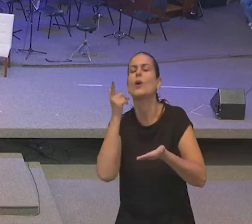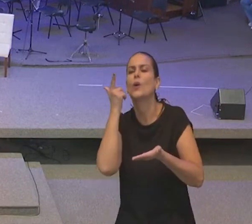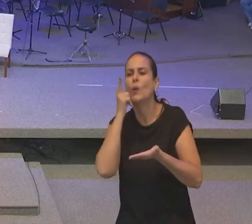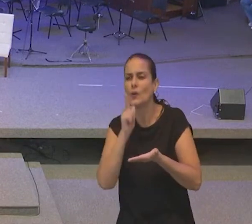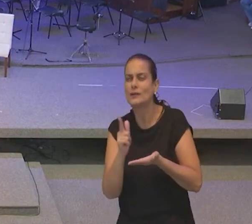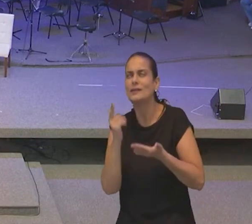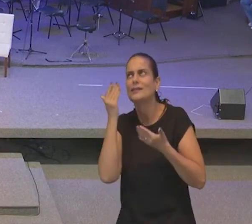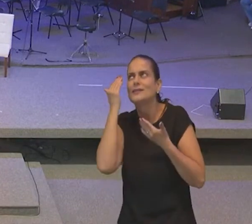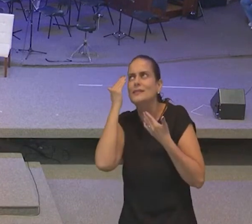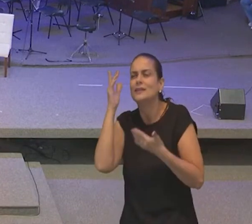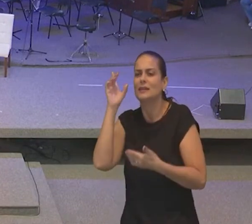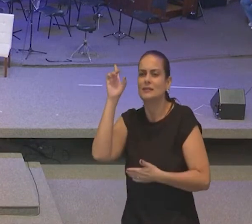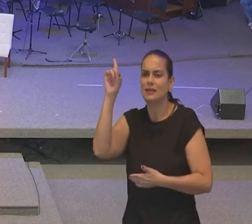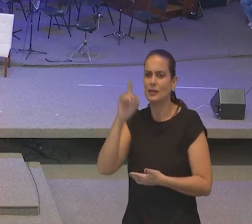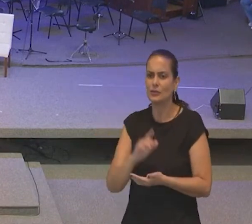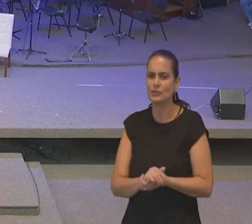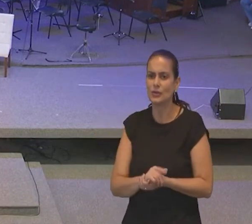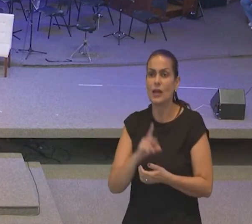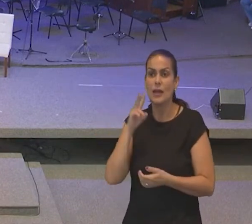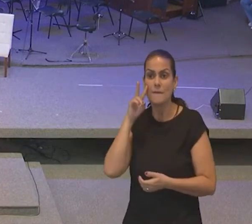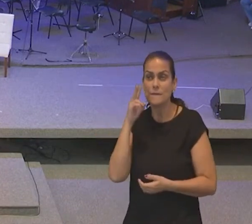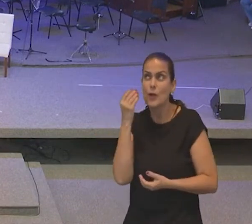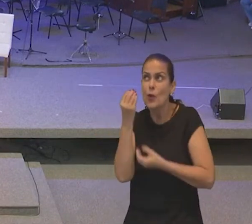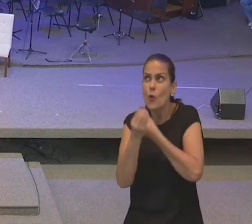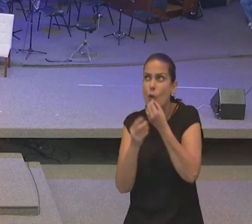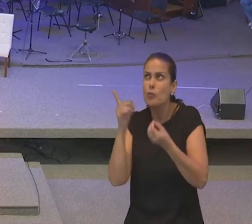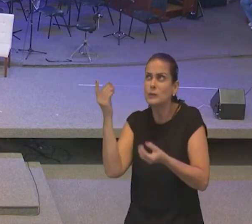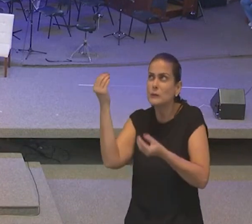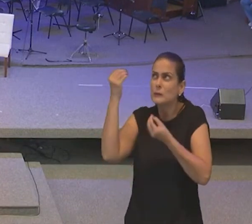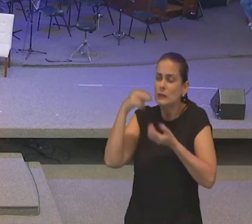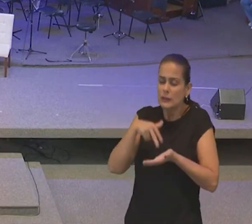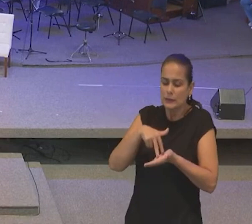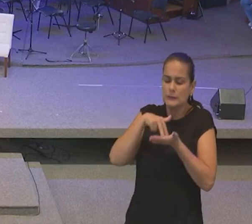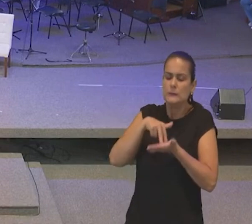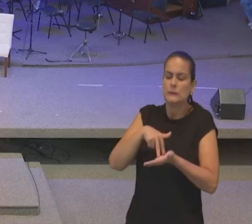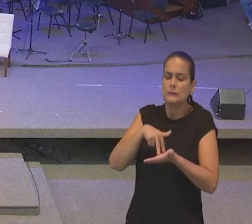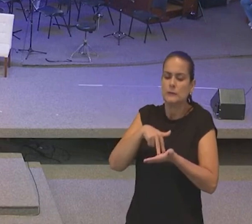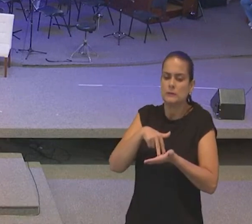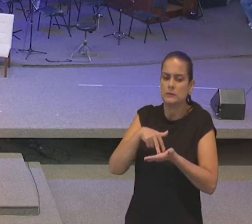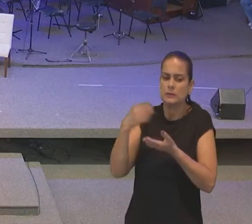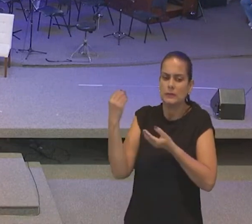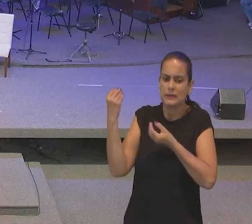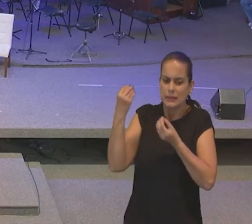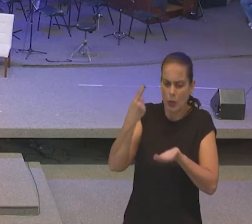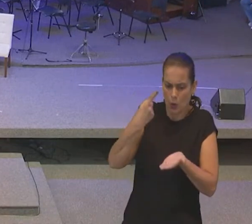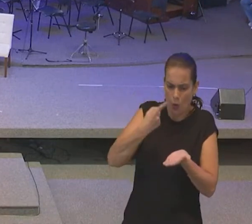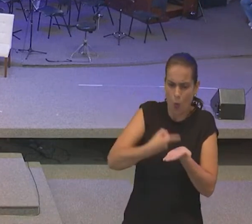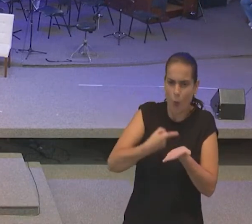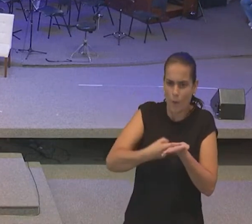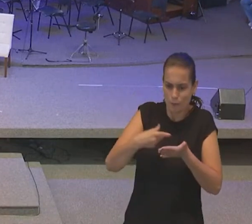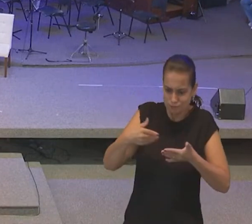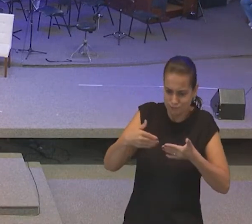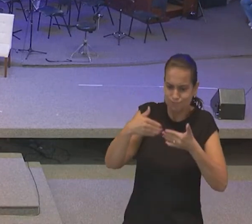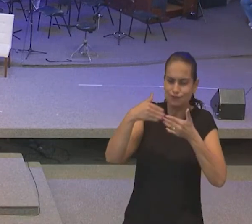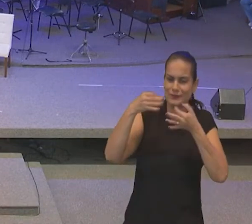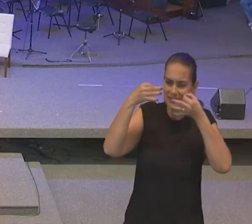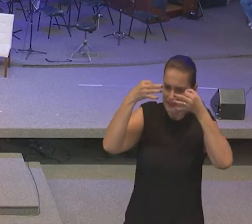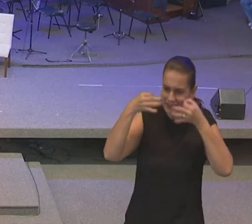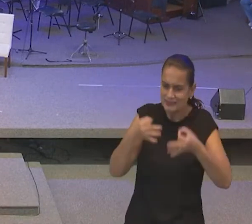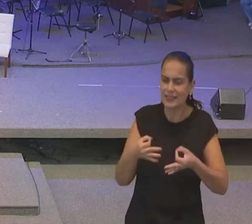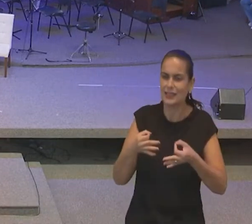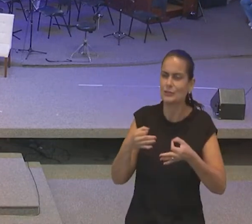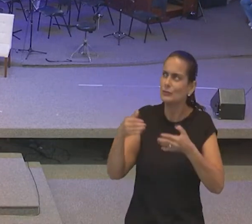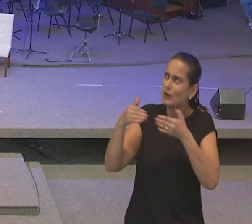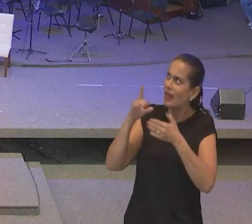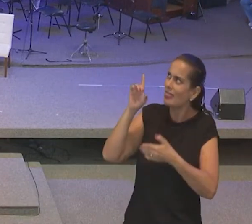muito gratificante ver o quanto Deus tem me firmado e o quanto Deus tem me dado compromisso com